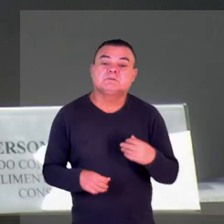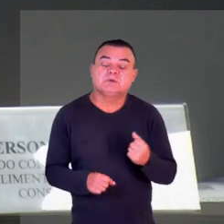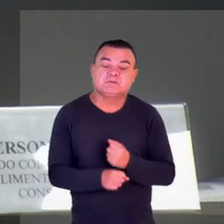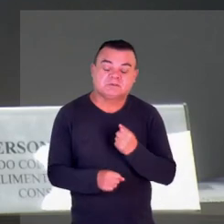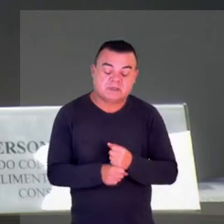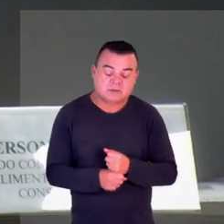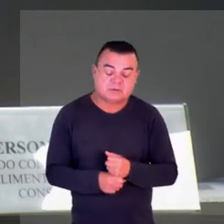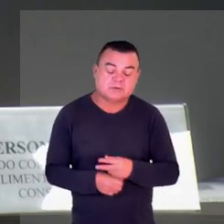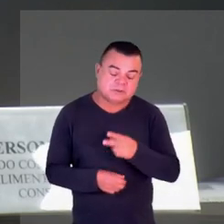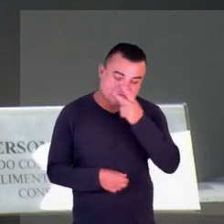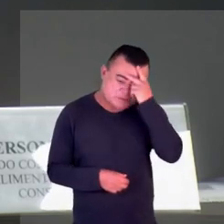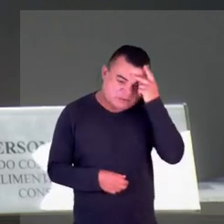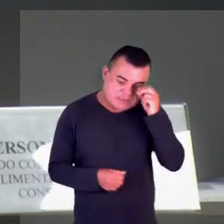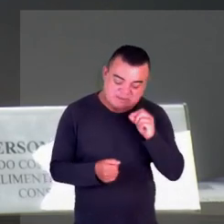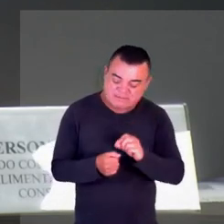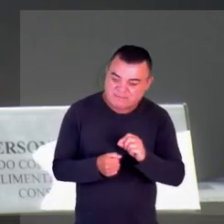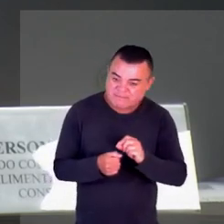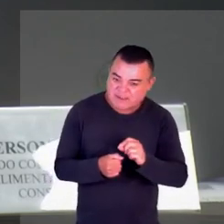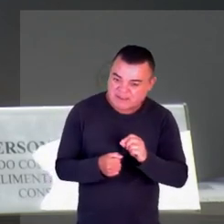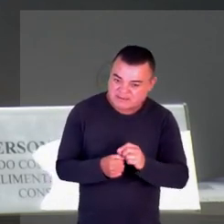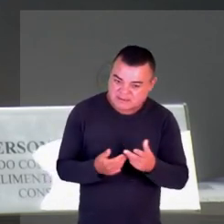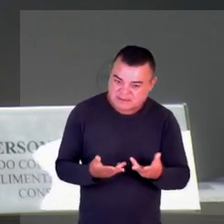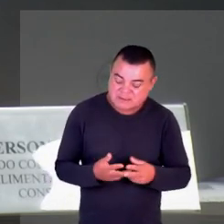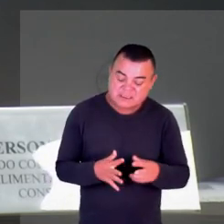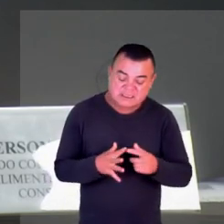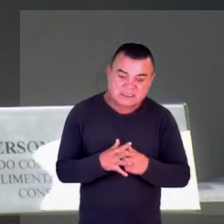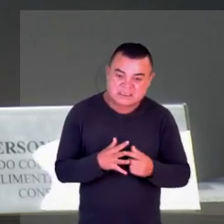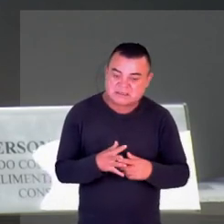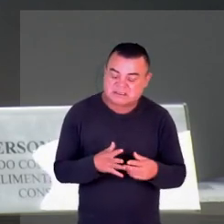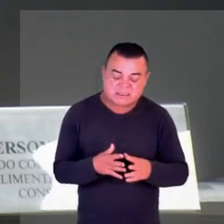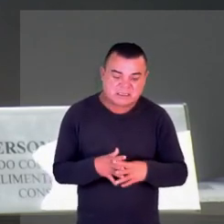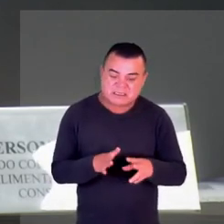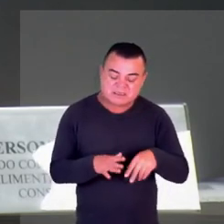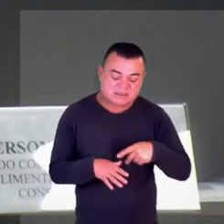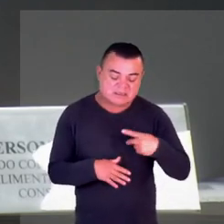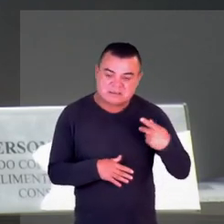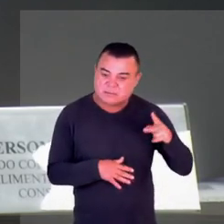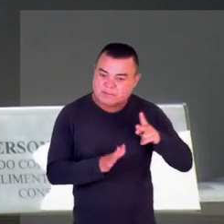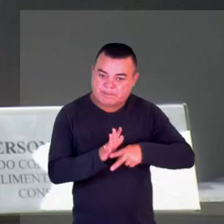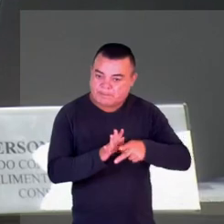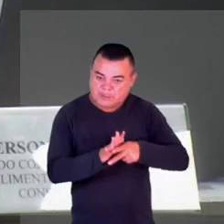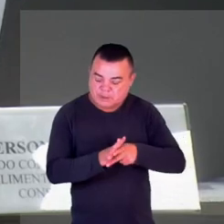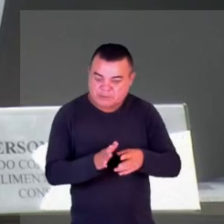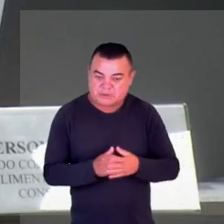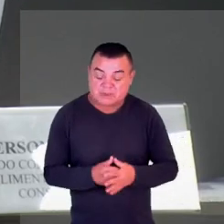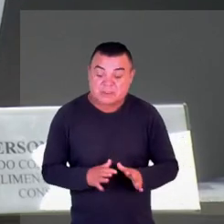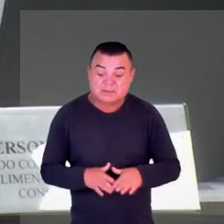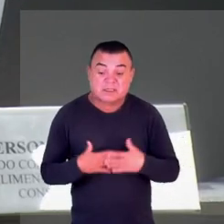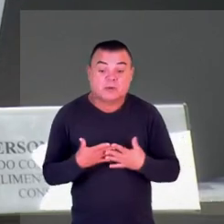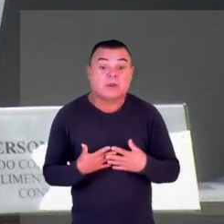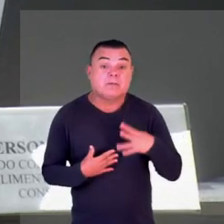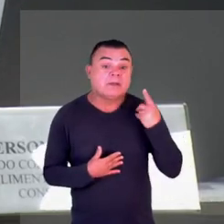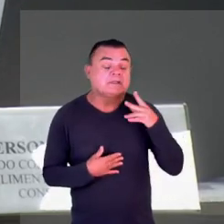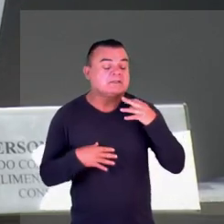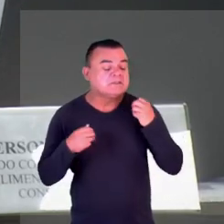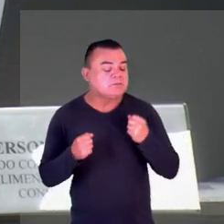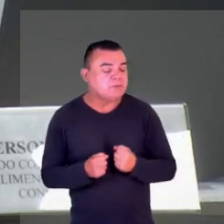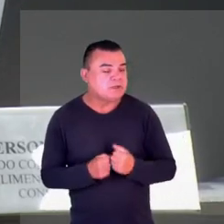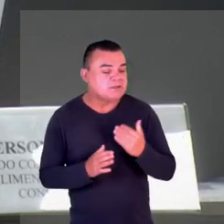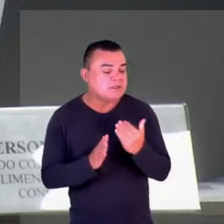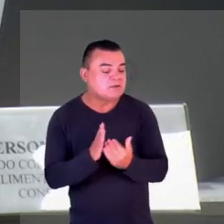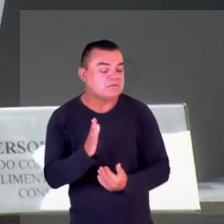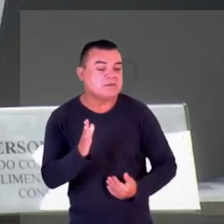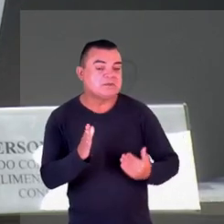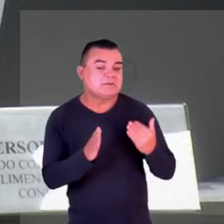a gente compreende isso né para que a gente possa aumentar eh a